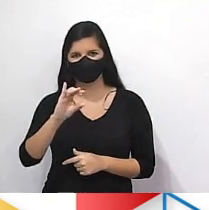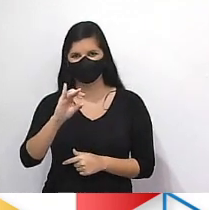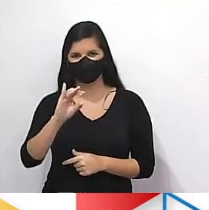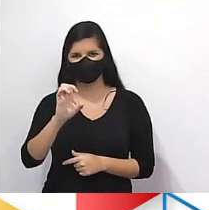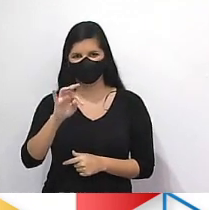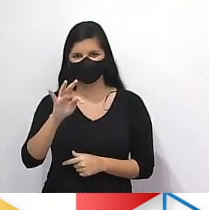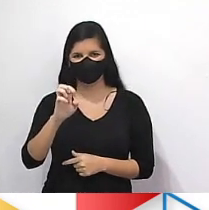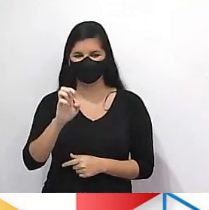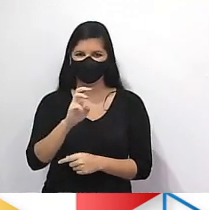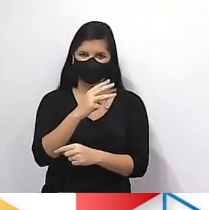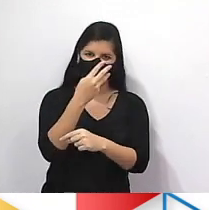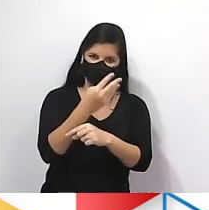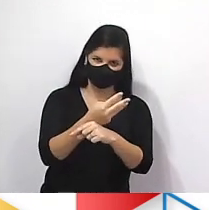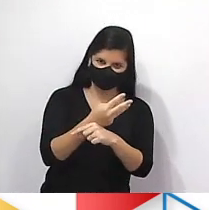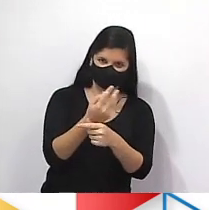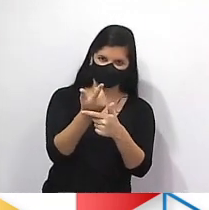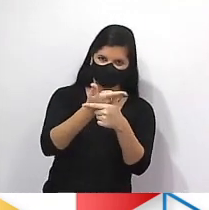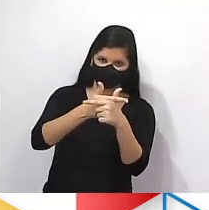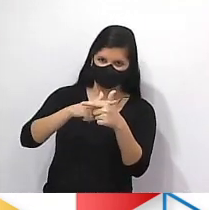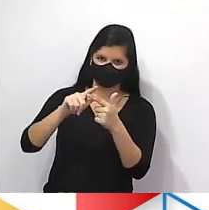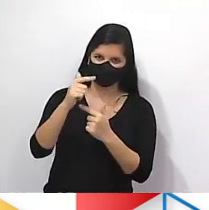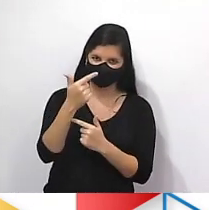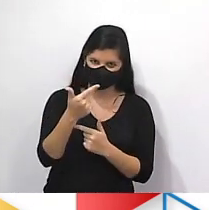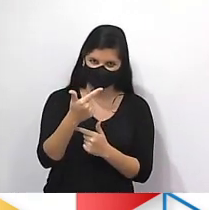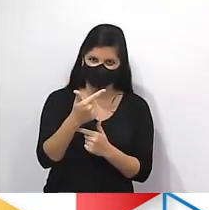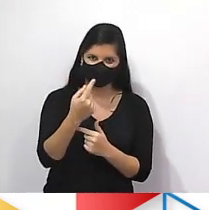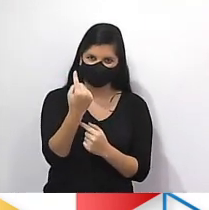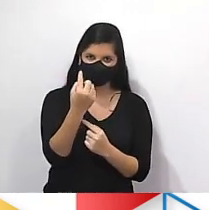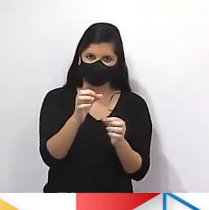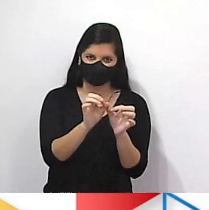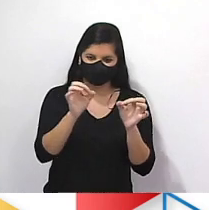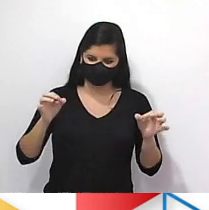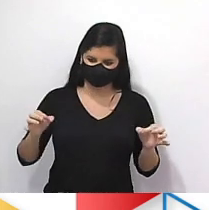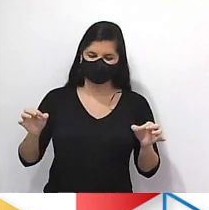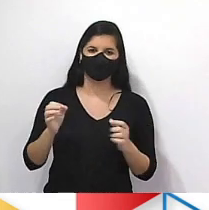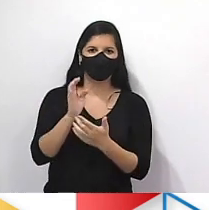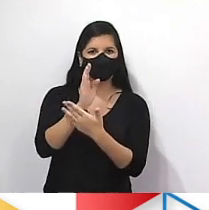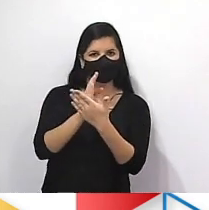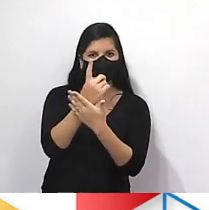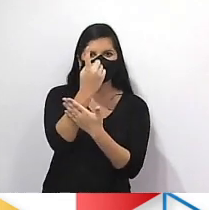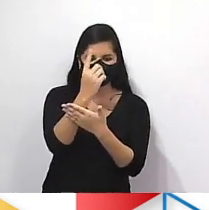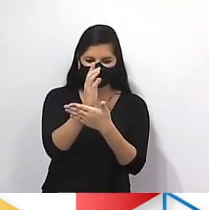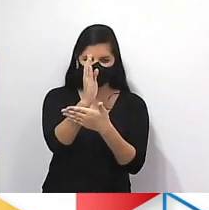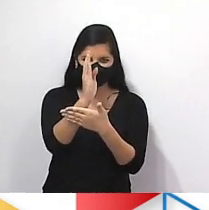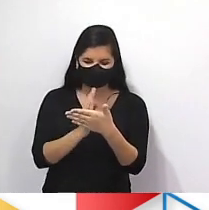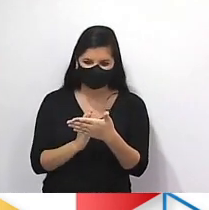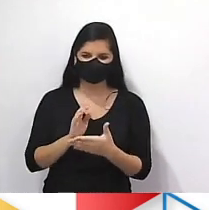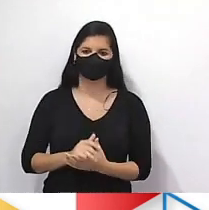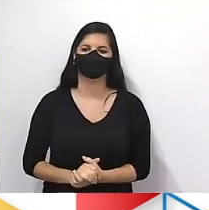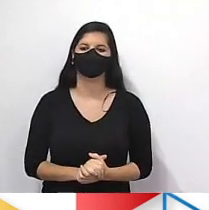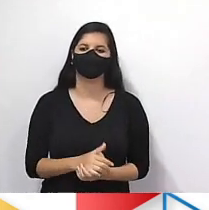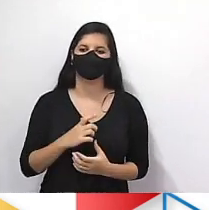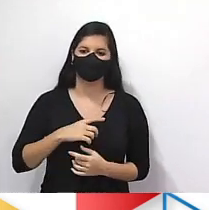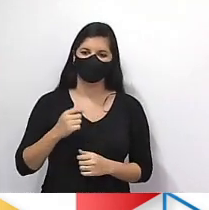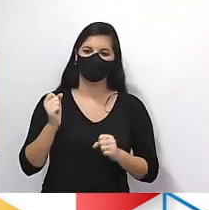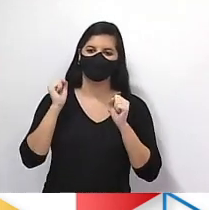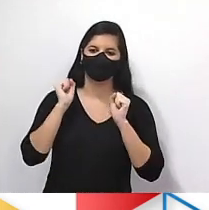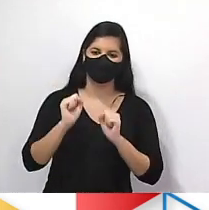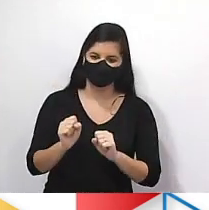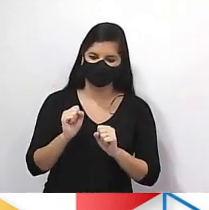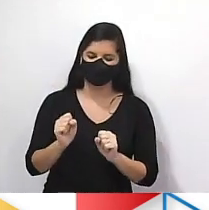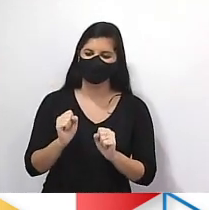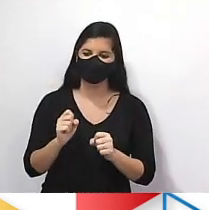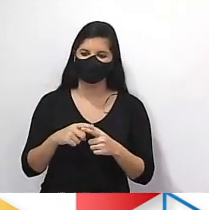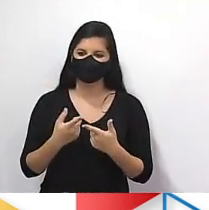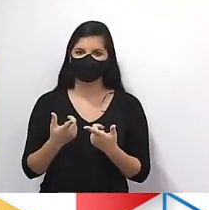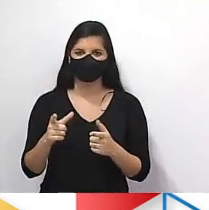2, cada um tem um docinho, mais a metade do outro, tá bom? Então eu ainda continuo mostrando sobre fração, ou eu posso colocar de outra forma,